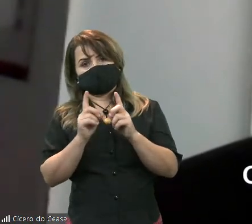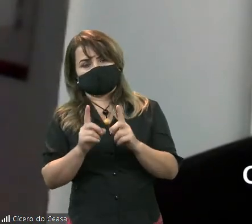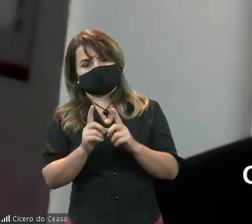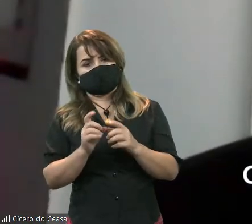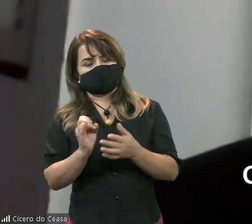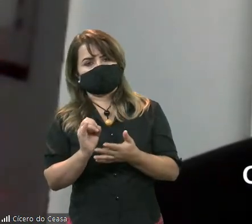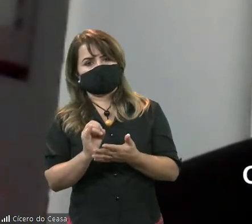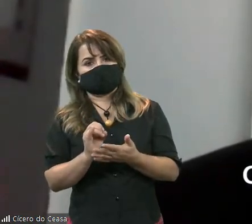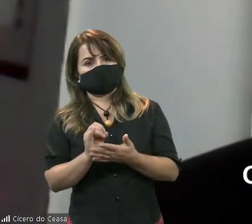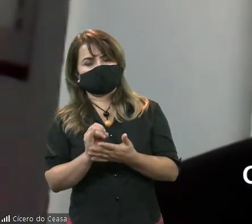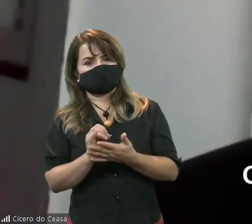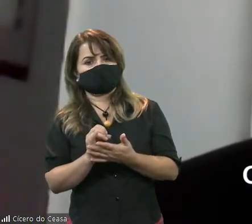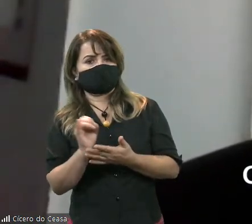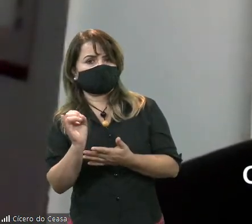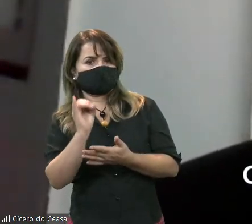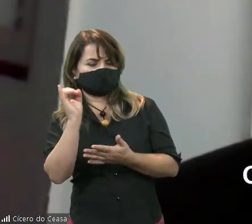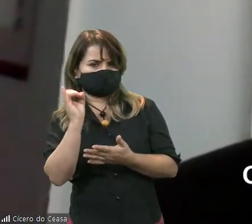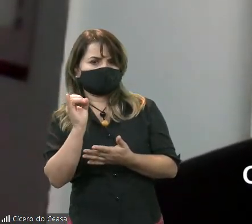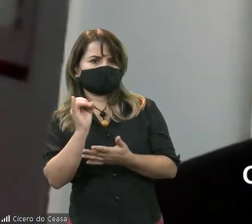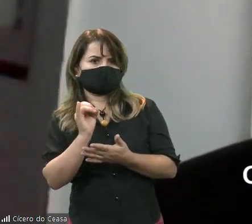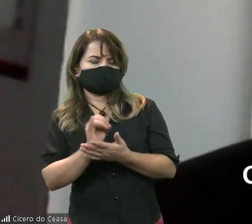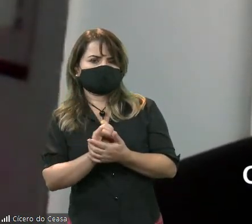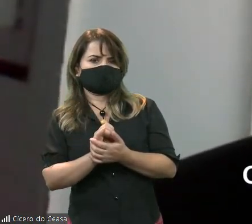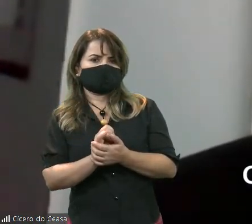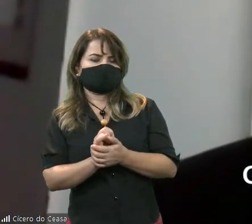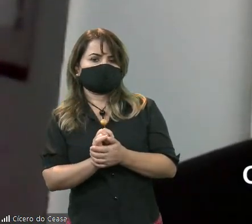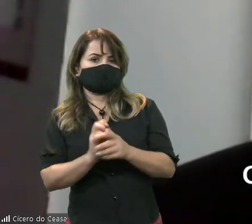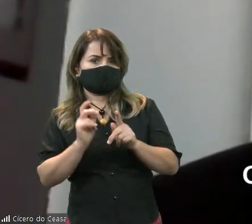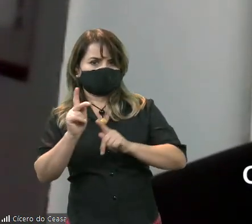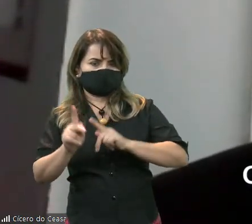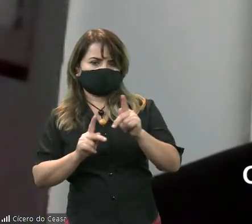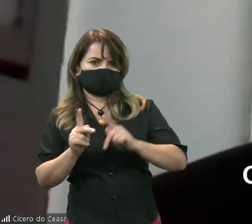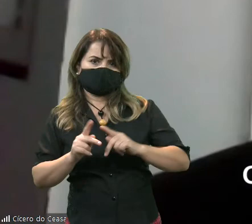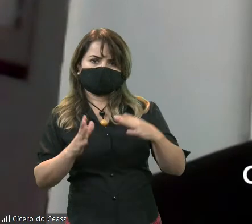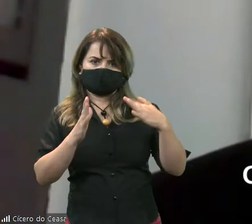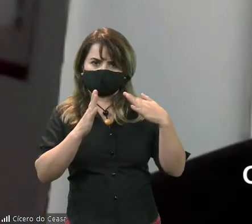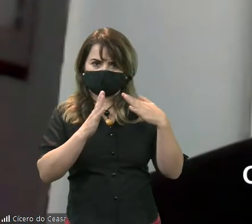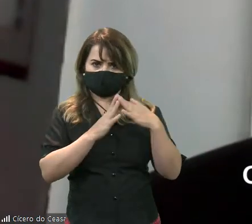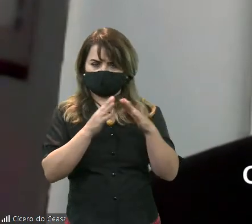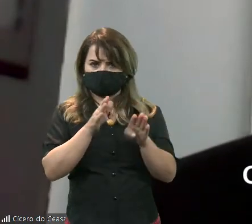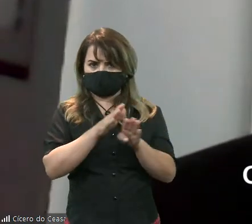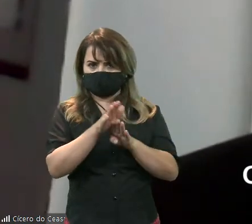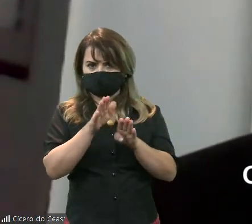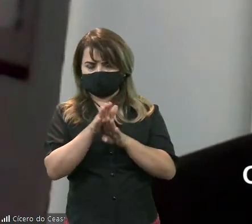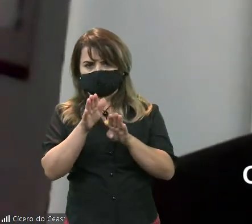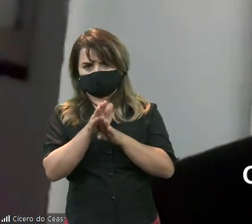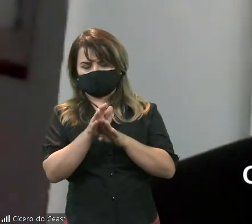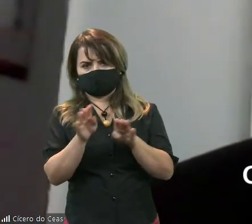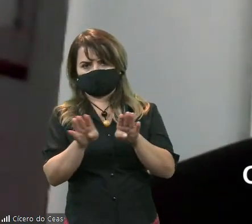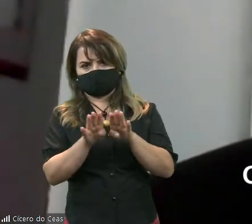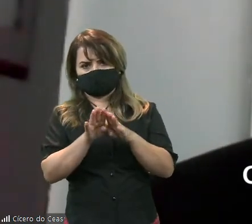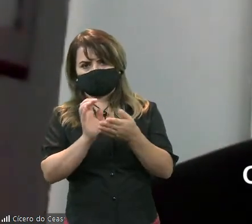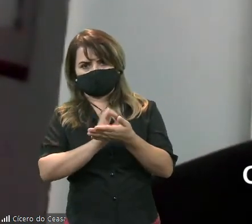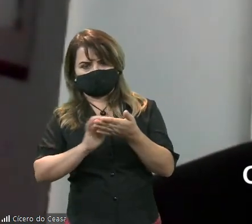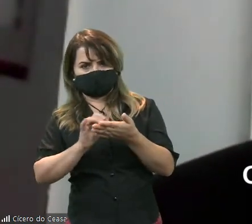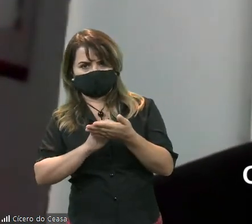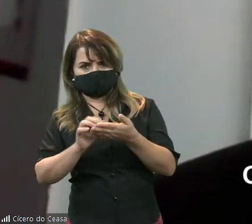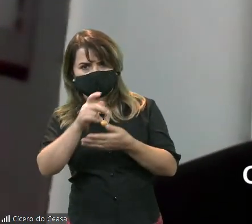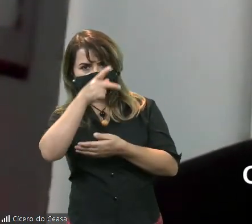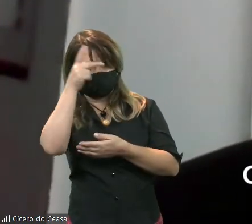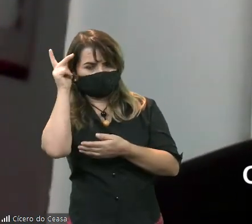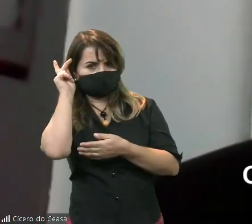na mão do Conselho de Habitação, do secretário de Planejamento Urbano,